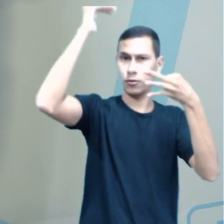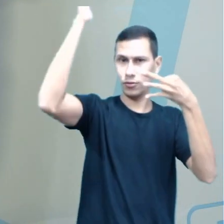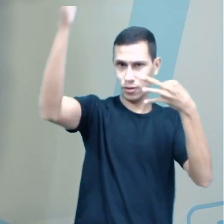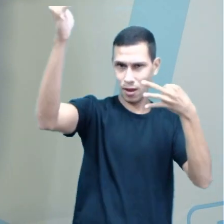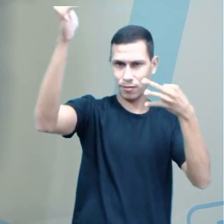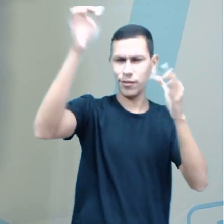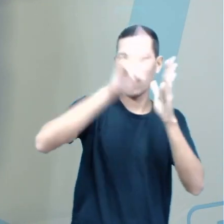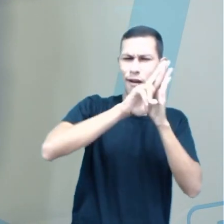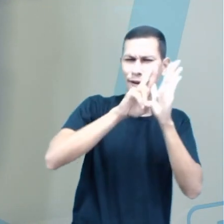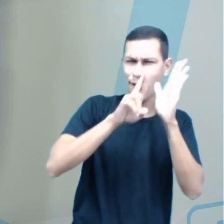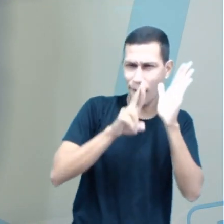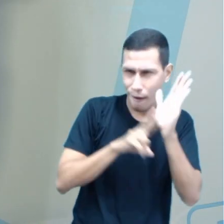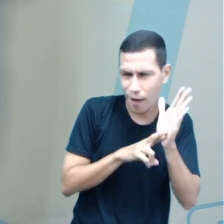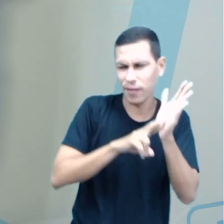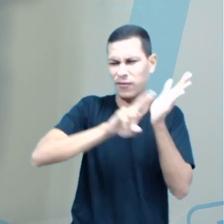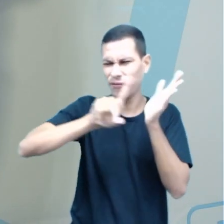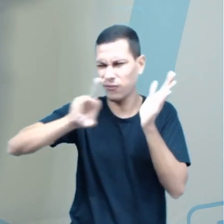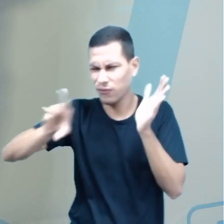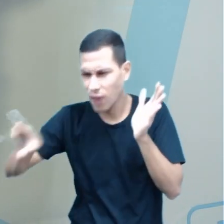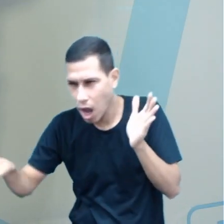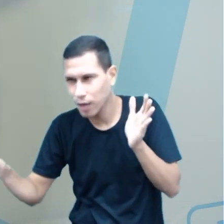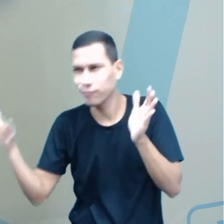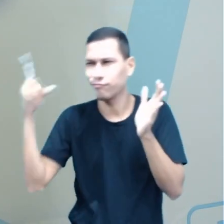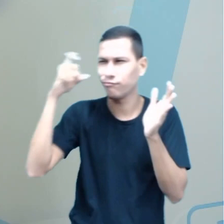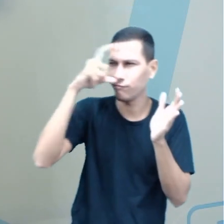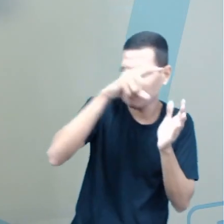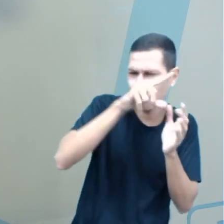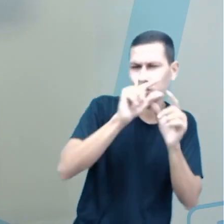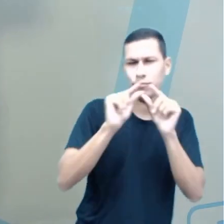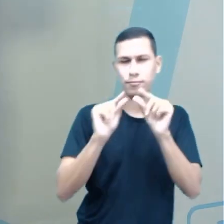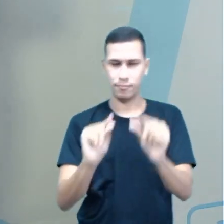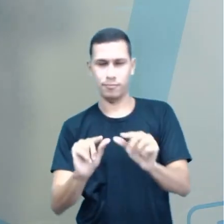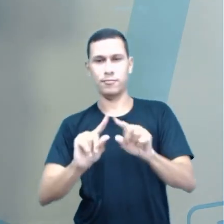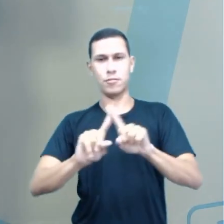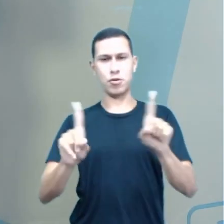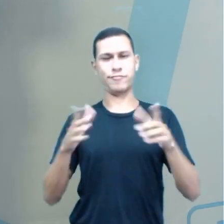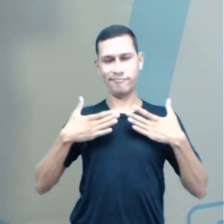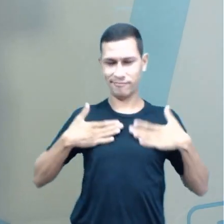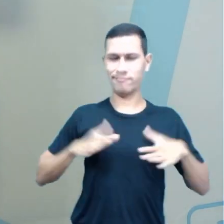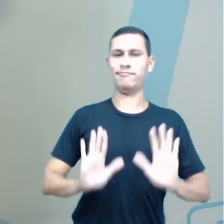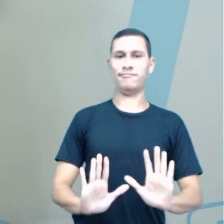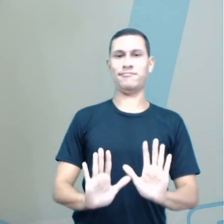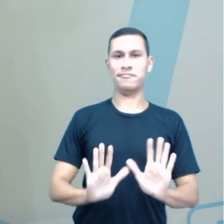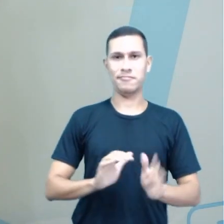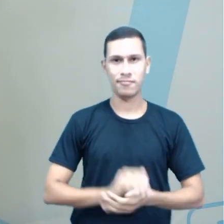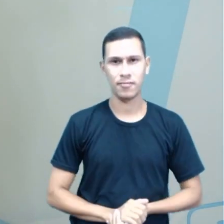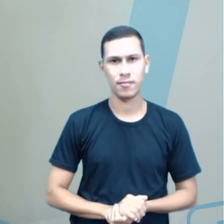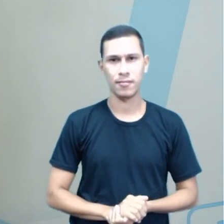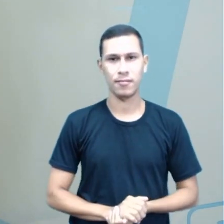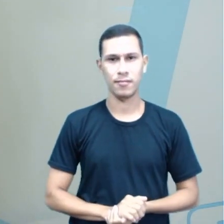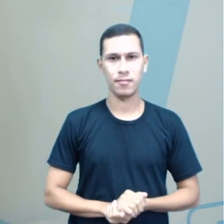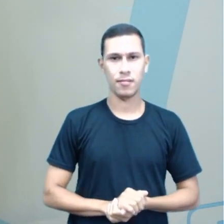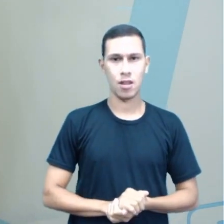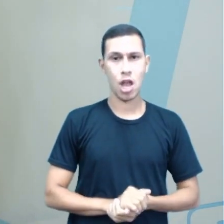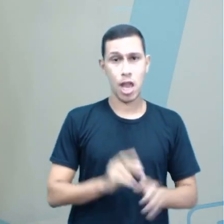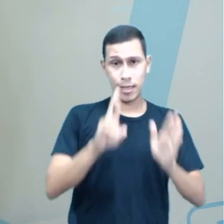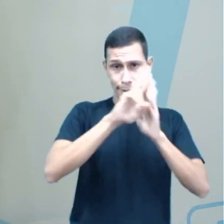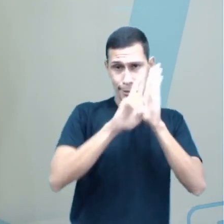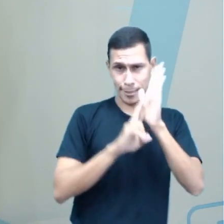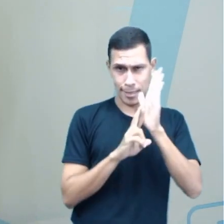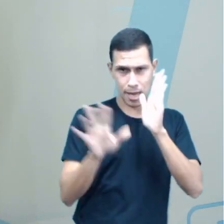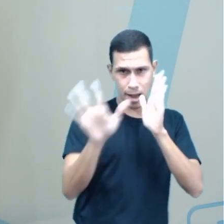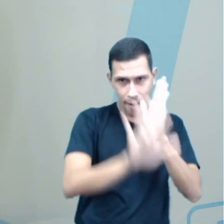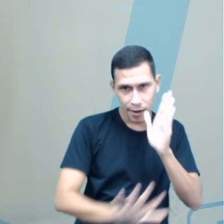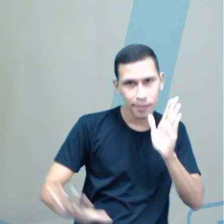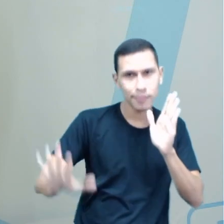várias regrinhas que envolvem isso, certo? O que acontece? A regra geral é